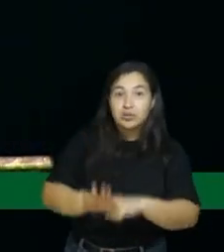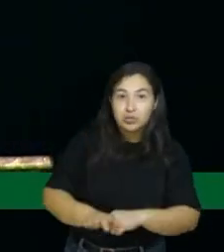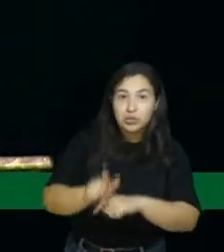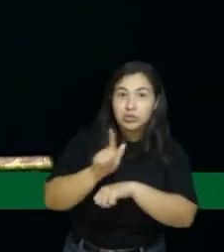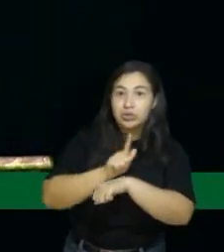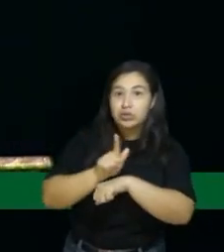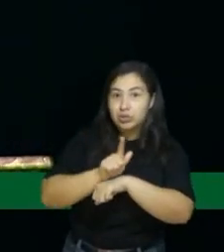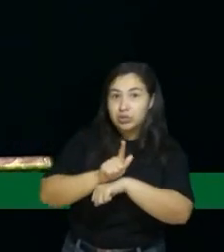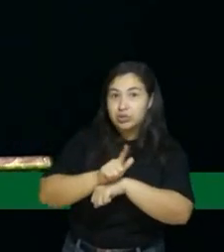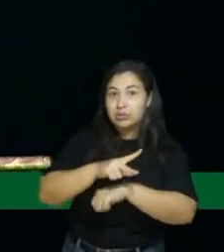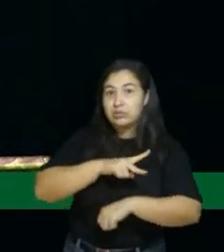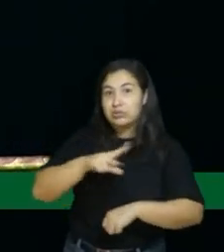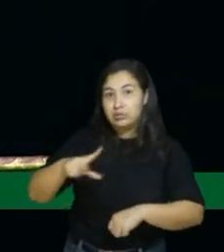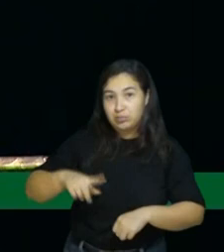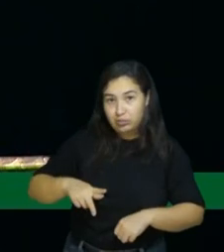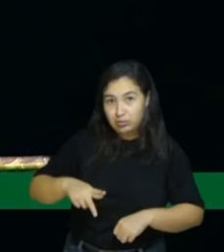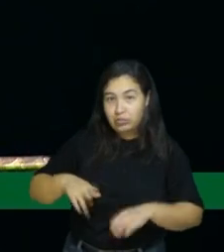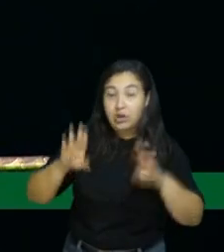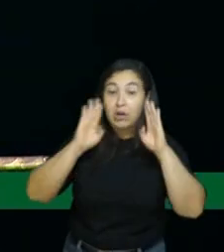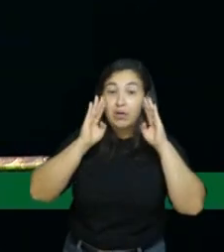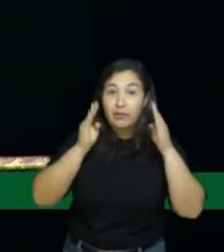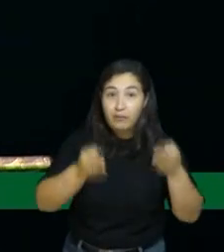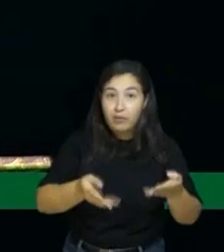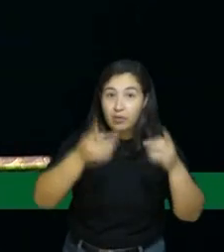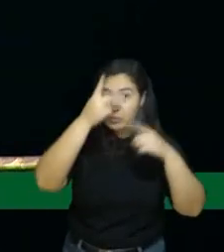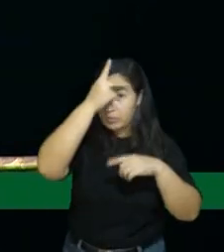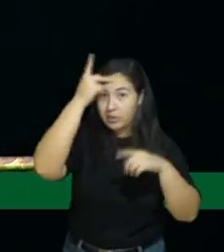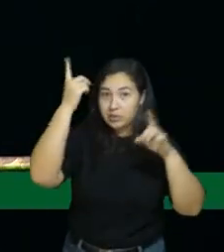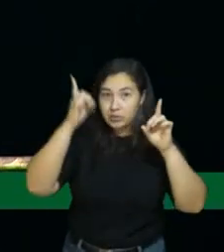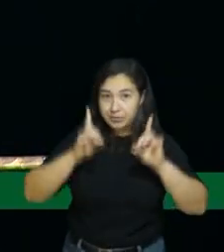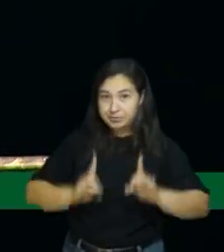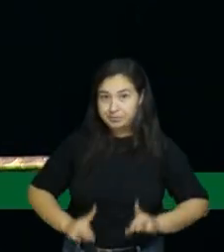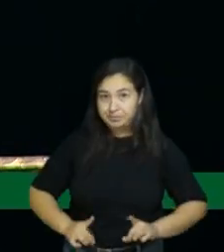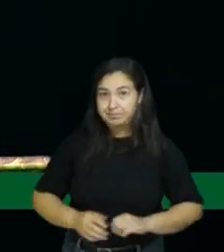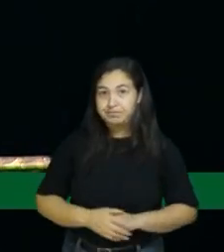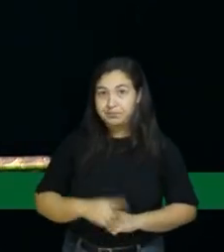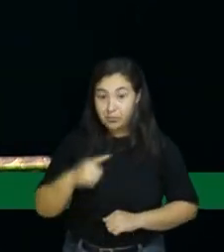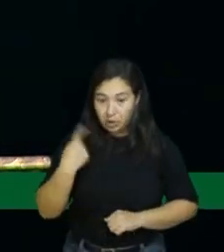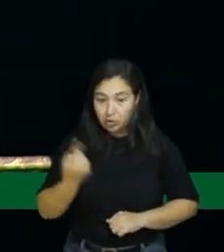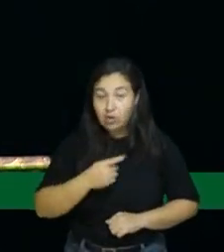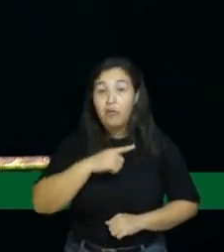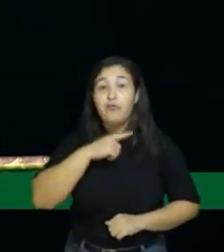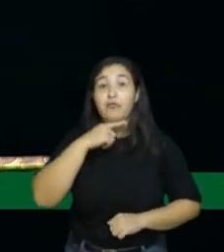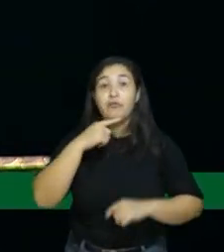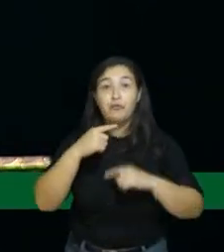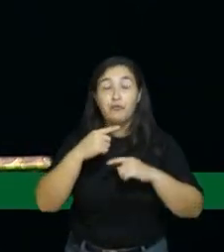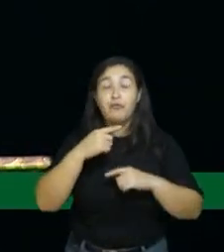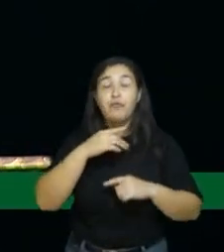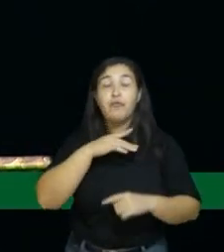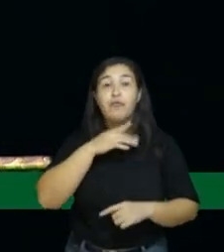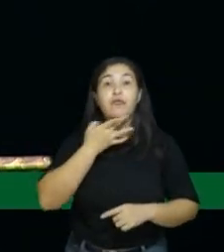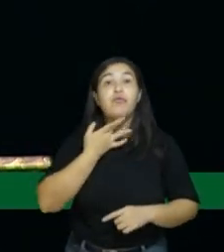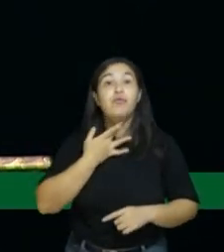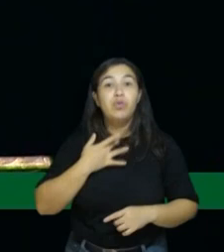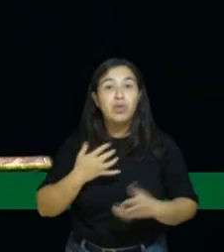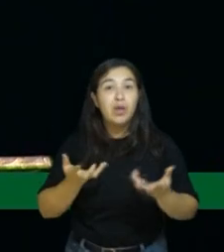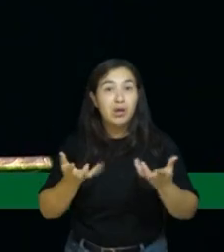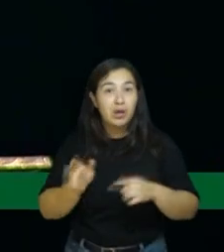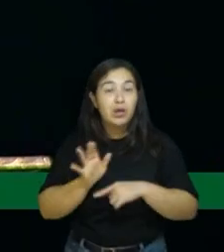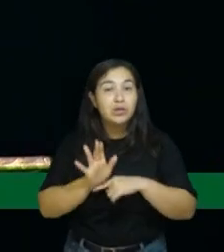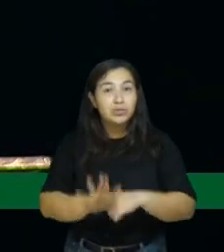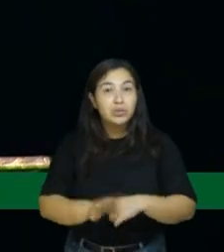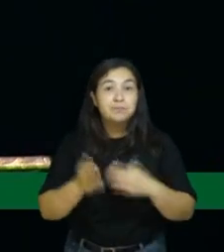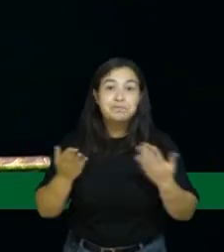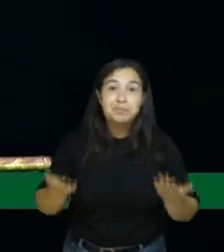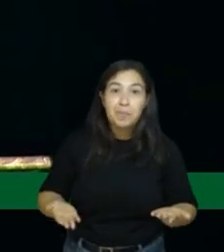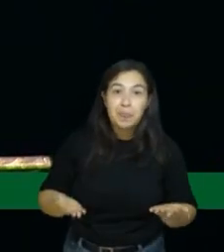políticas públicas para pessoa com deficiência esse é o nosso grande intuito então eh eh